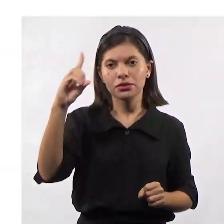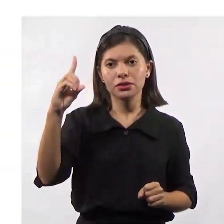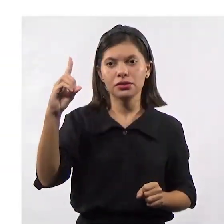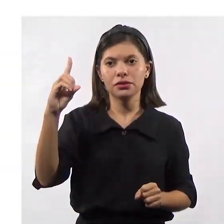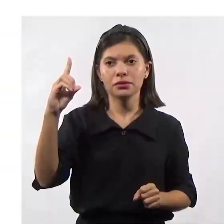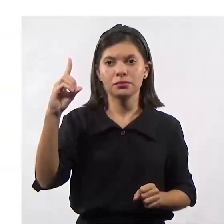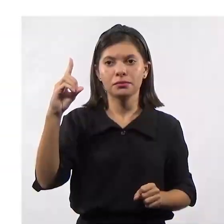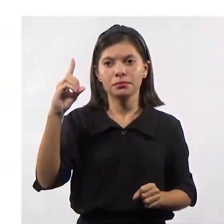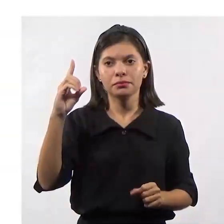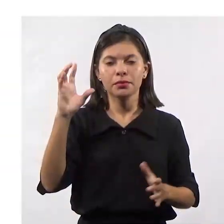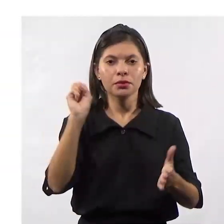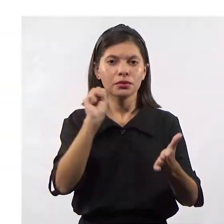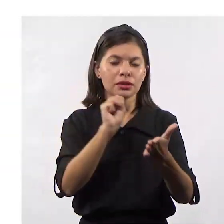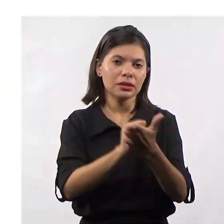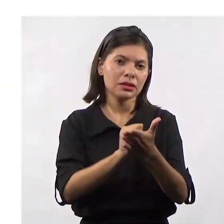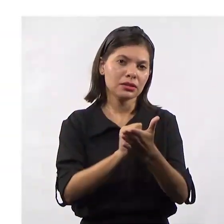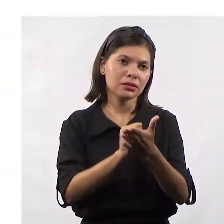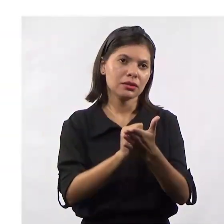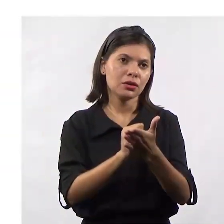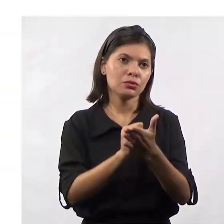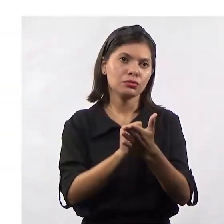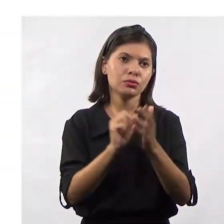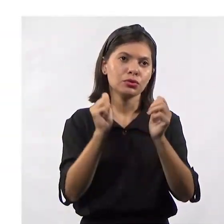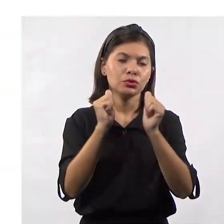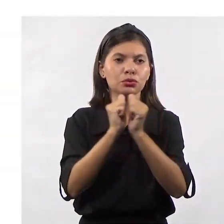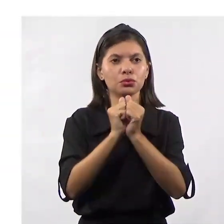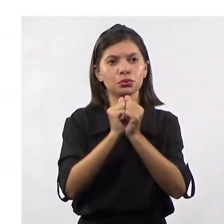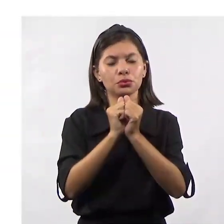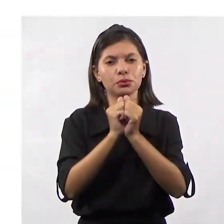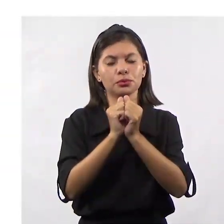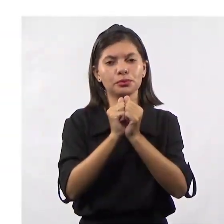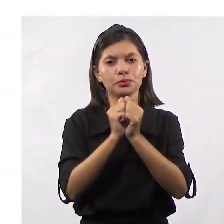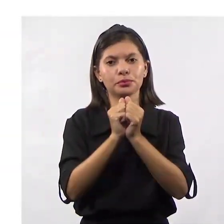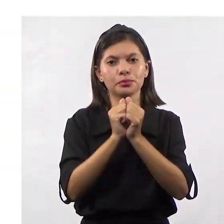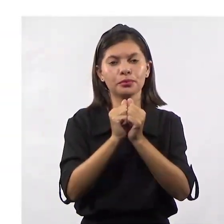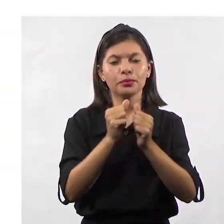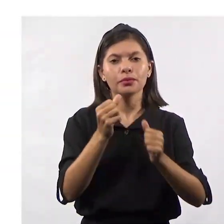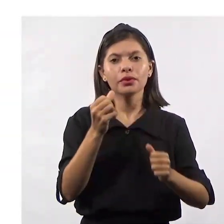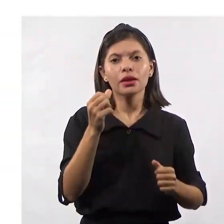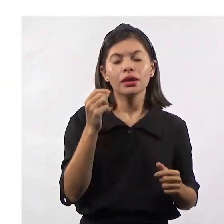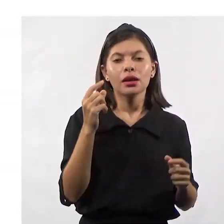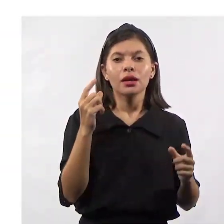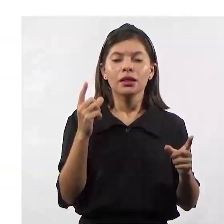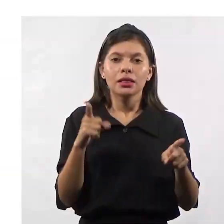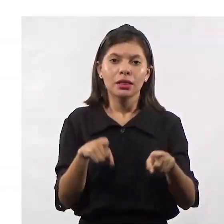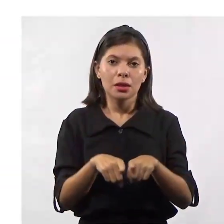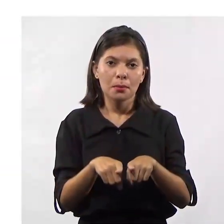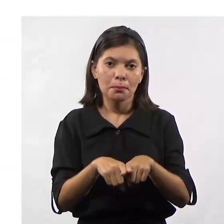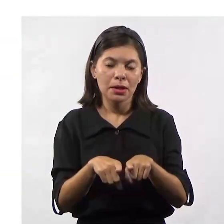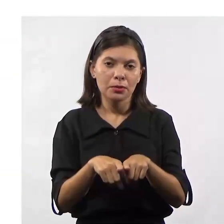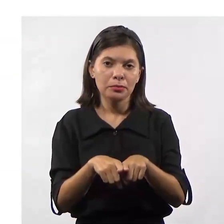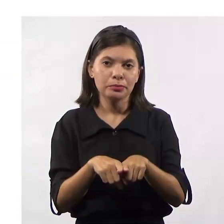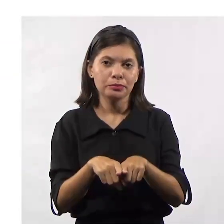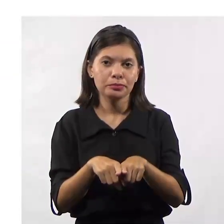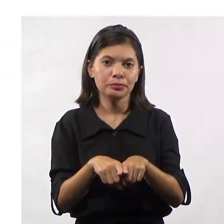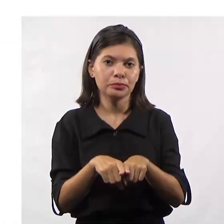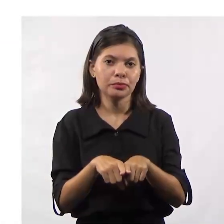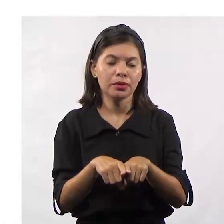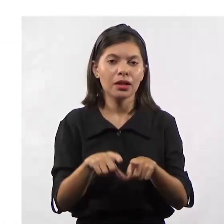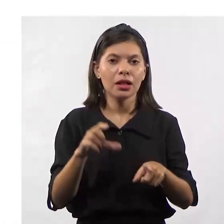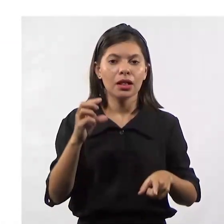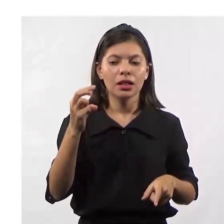integrada, aí um prazo maior, bem maior. E 35 dias úteis, percebam que eu estou falando de dias úteis, tá,